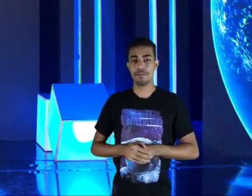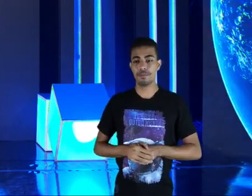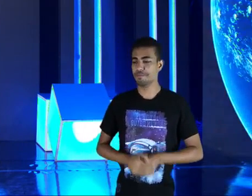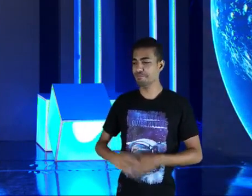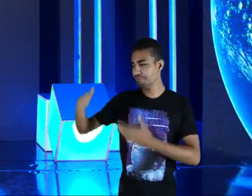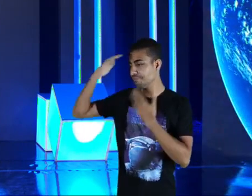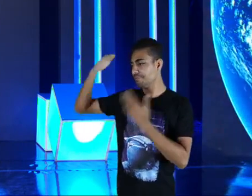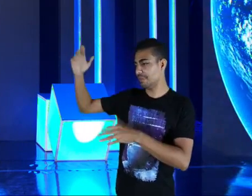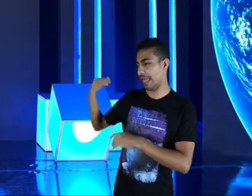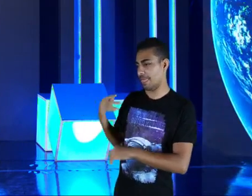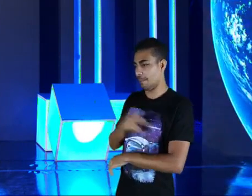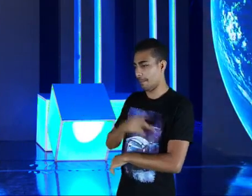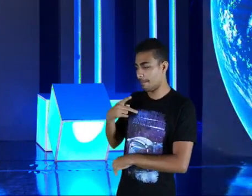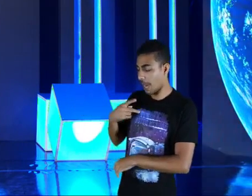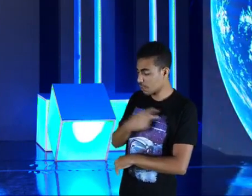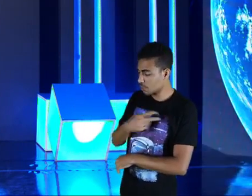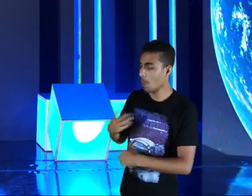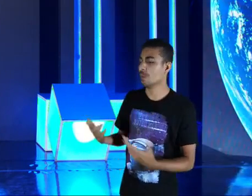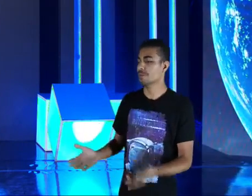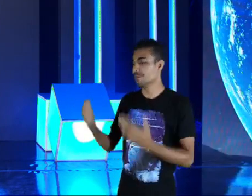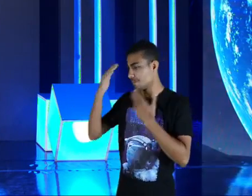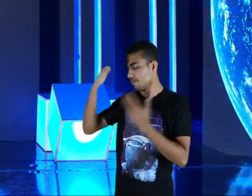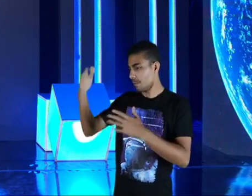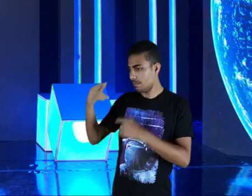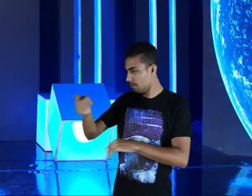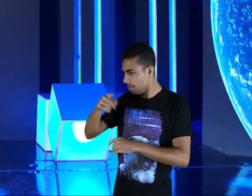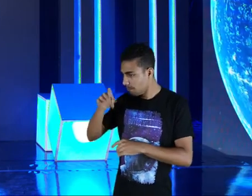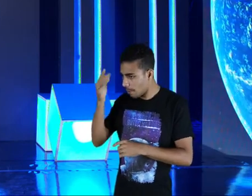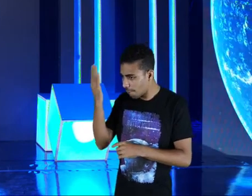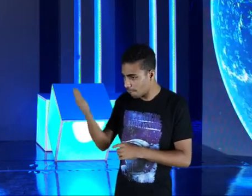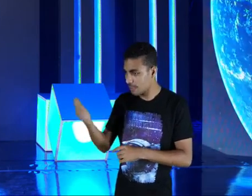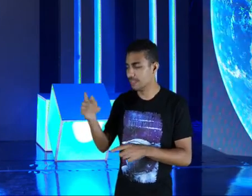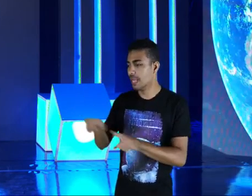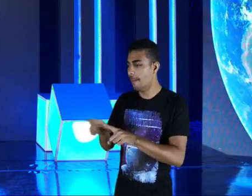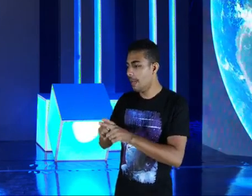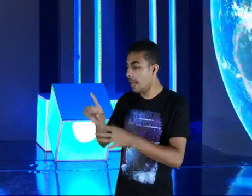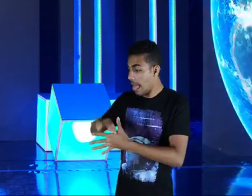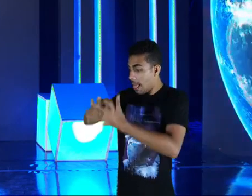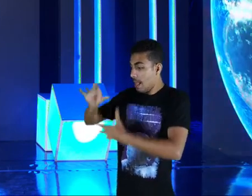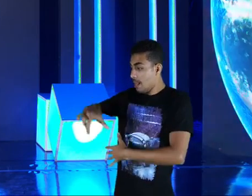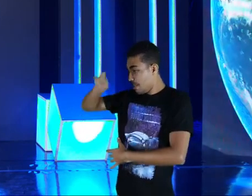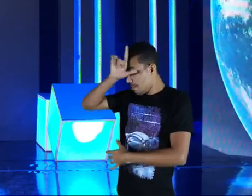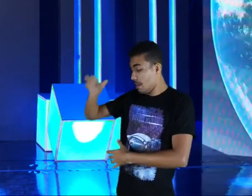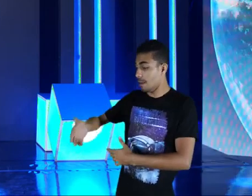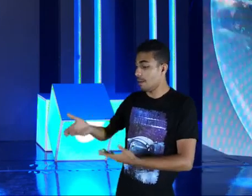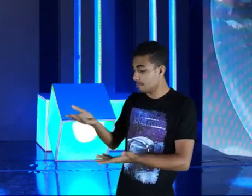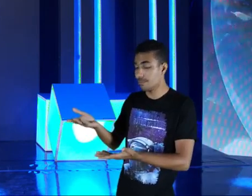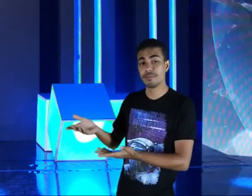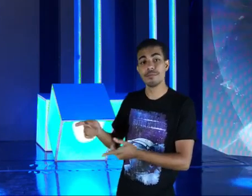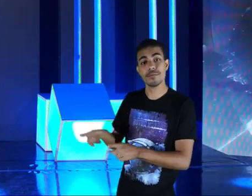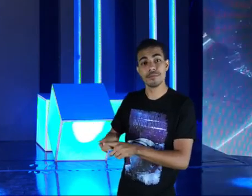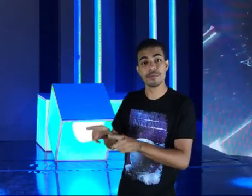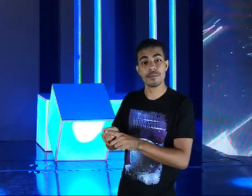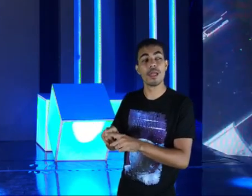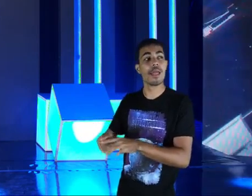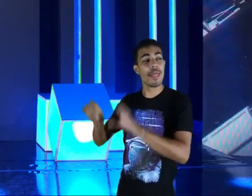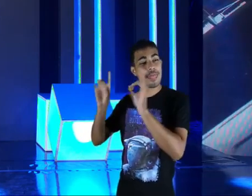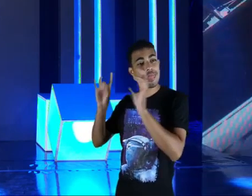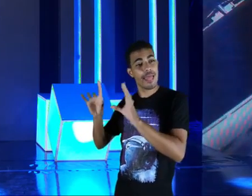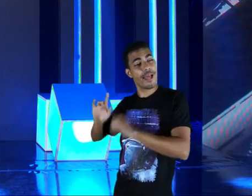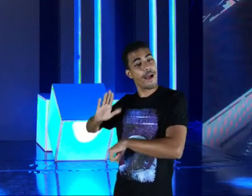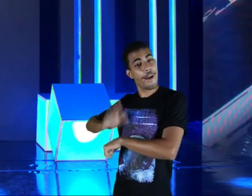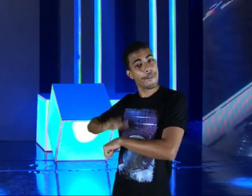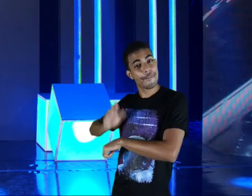Obrigadão, pastor Campitelli. Obrigado, obrigado por você liderar essa moçada aí e de maneira especial